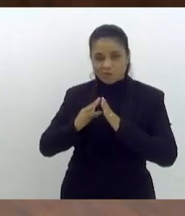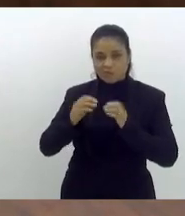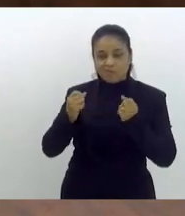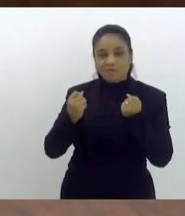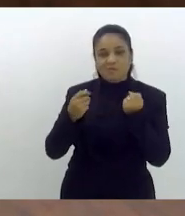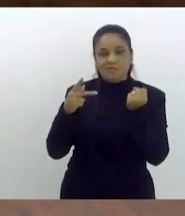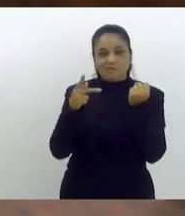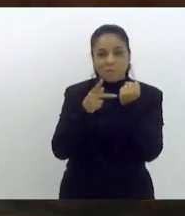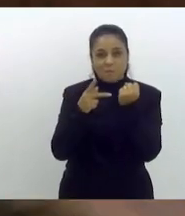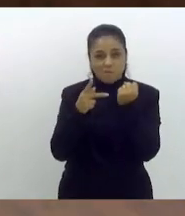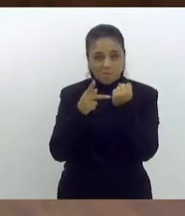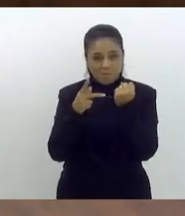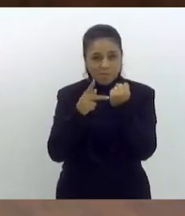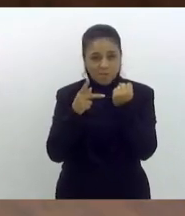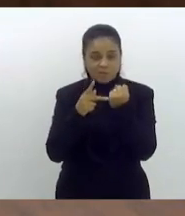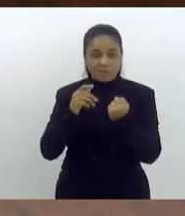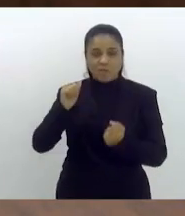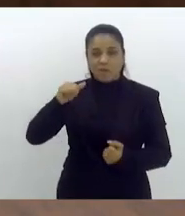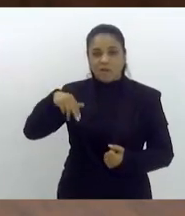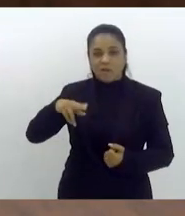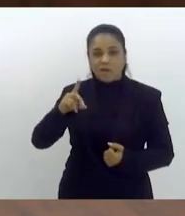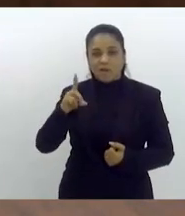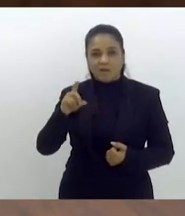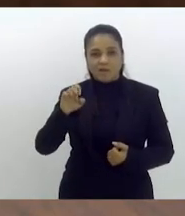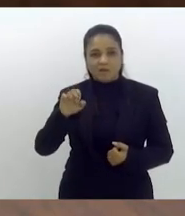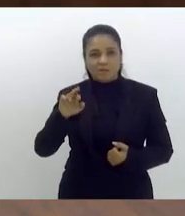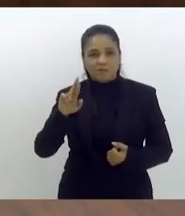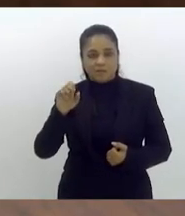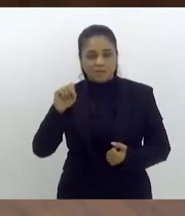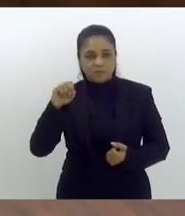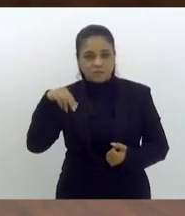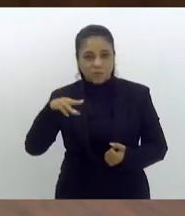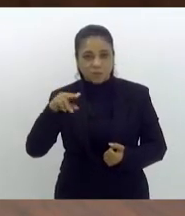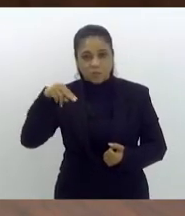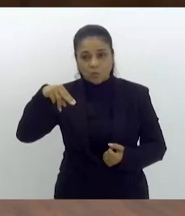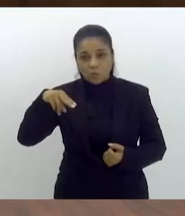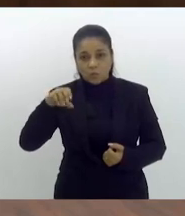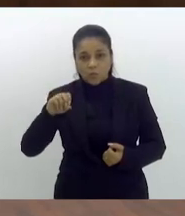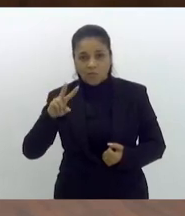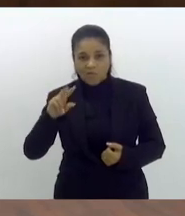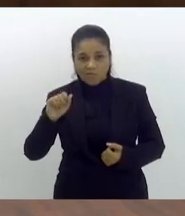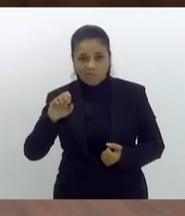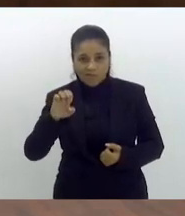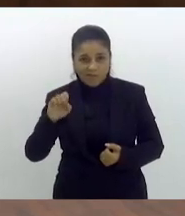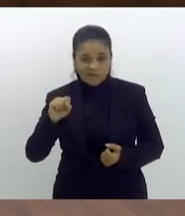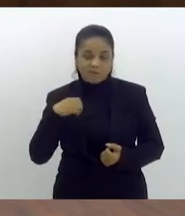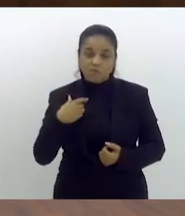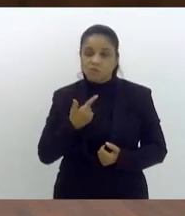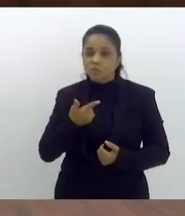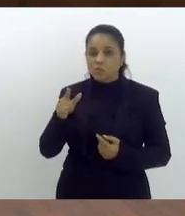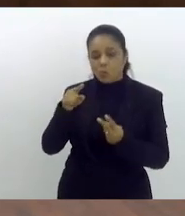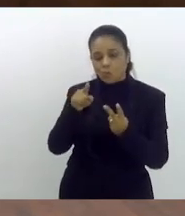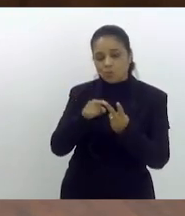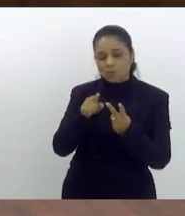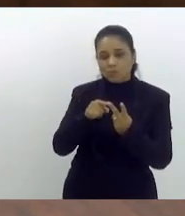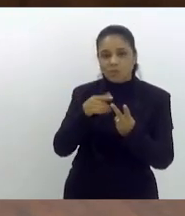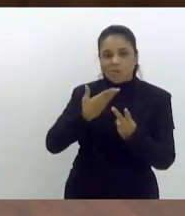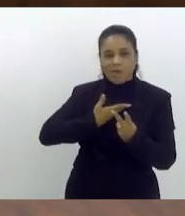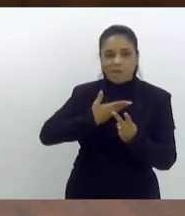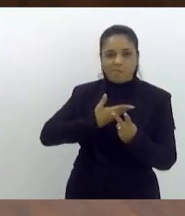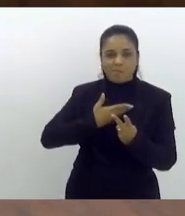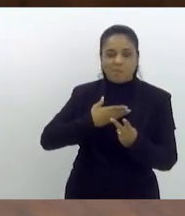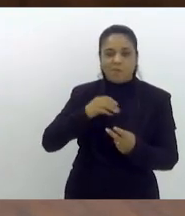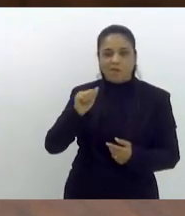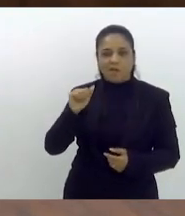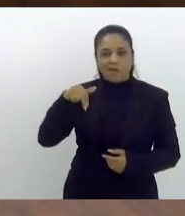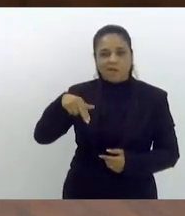da Aldeia meu querido Anderson Novaes o outro irmão querido amigo André Novaes que vem de Salvador